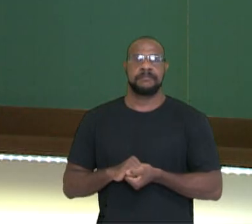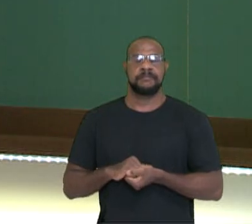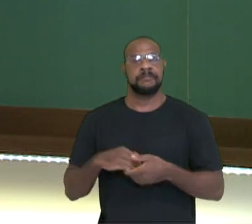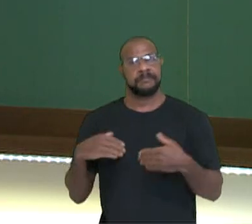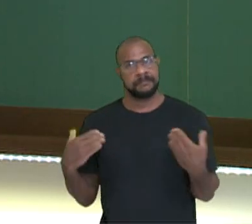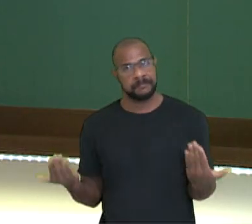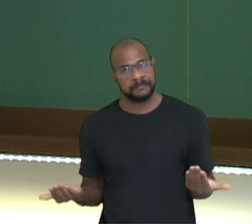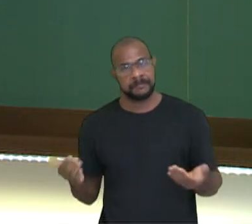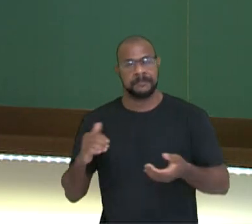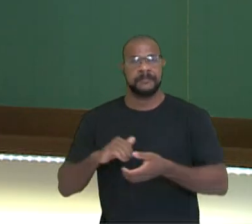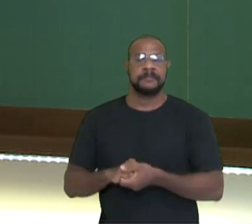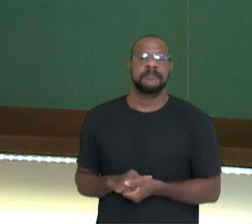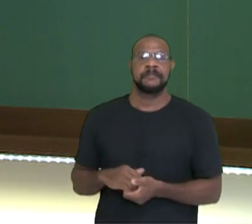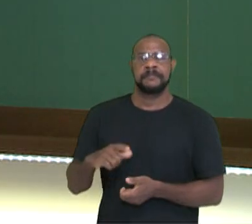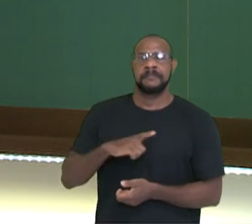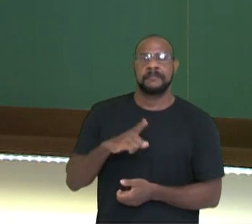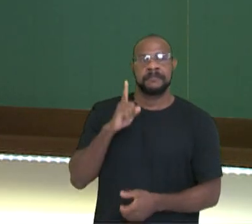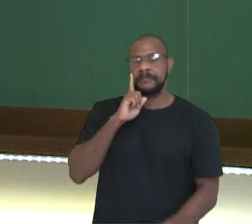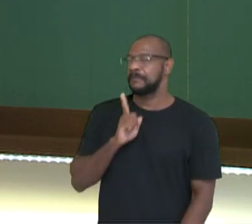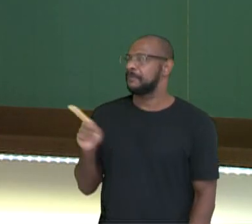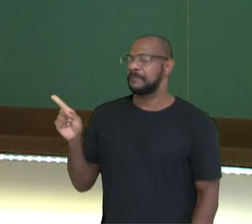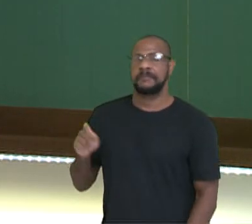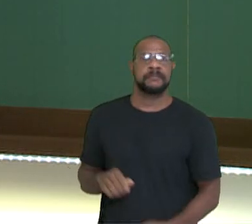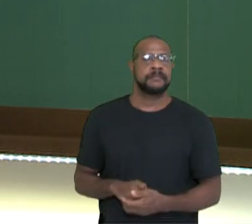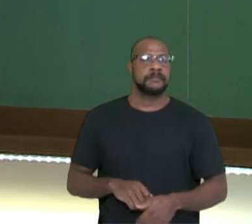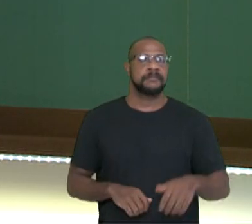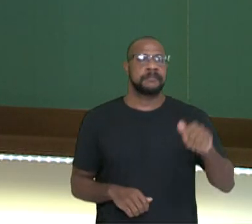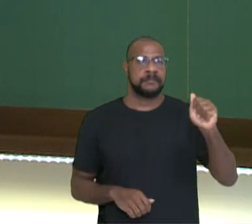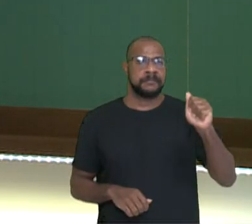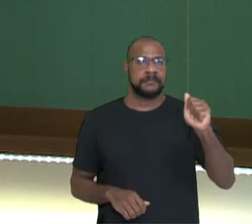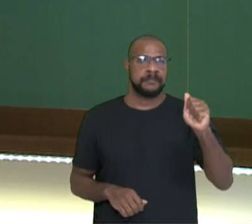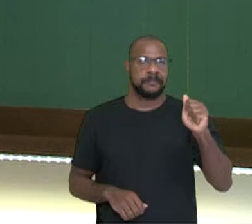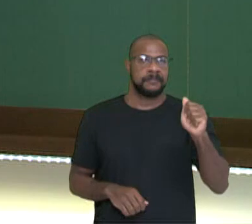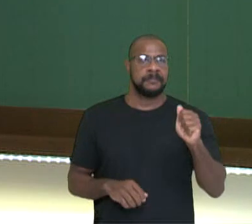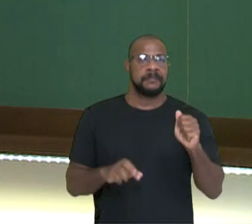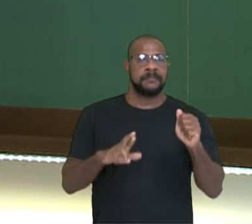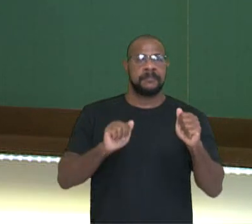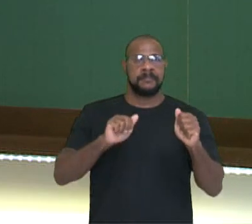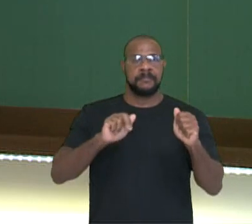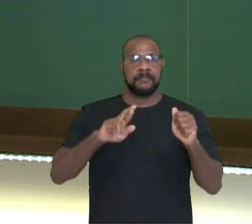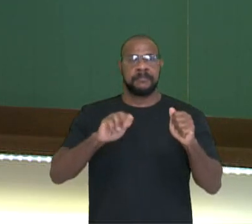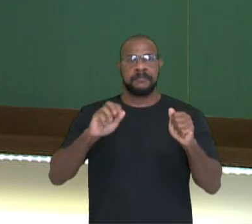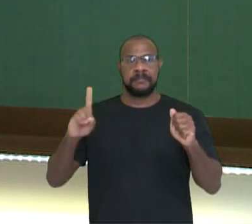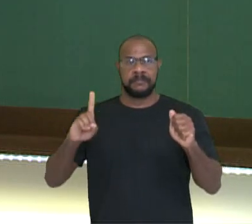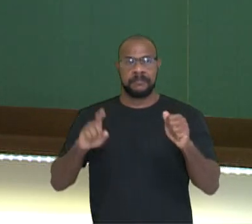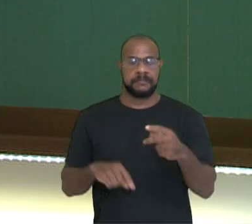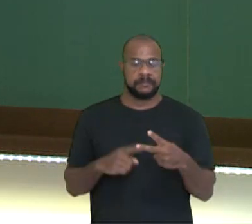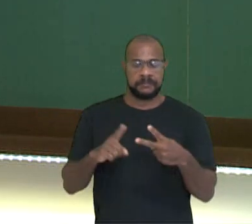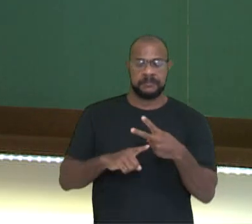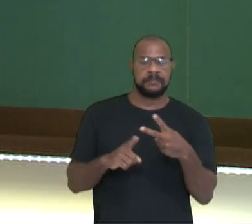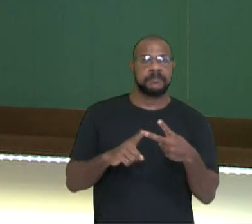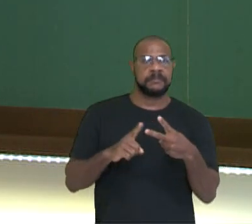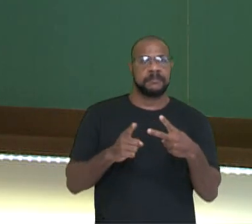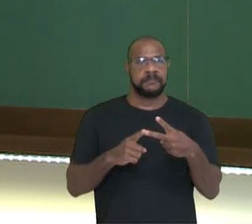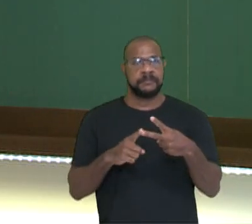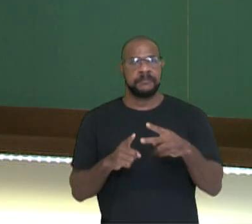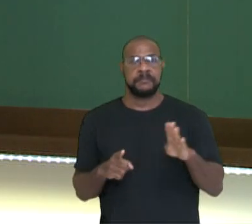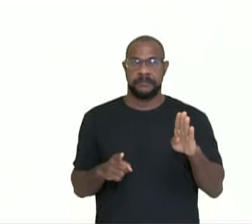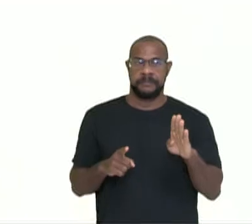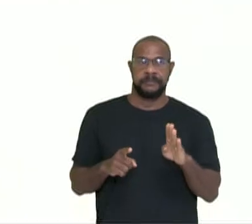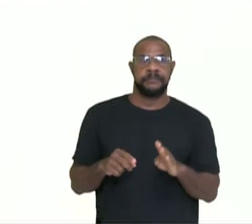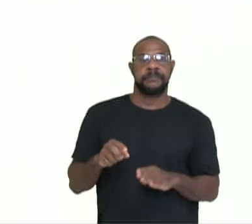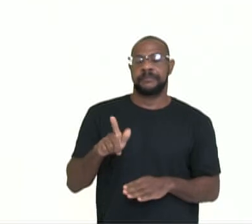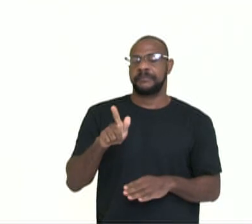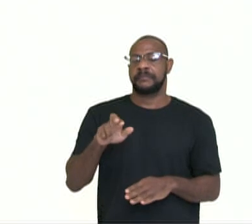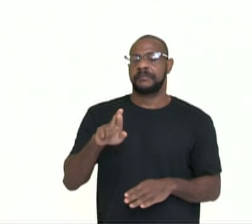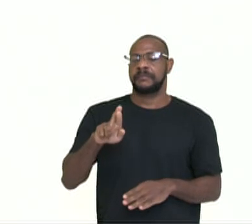Vamos lá então, pessoal, temos aqui então a letra A, o ângulo em radianos, letra B, o ângulo em graus. Vou começar pela letra A. Está